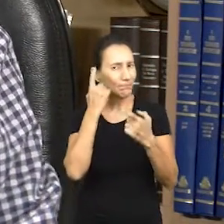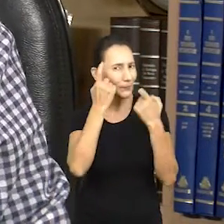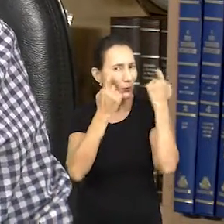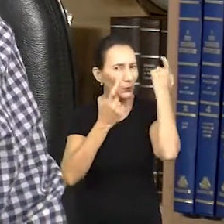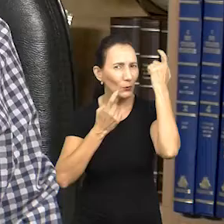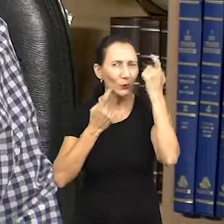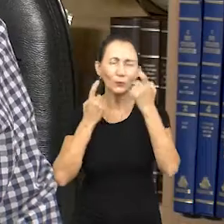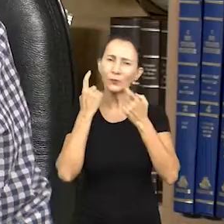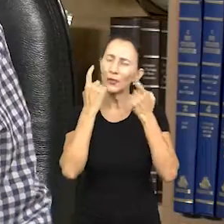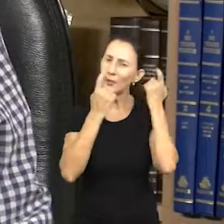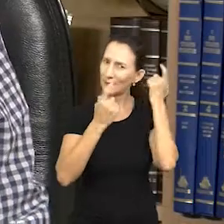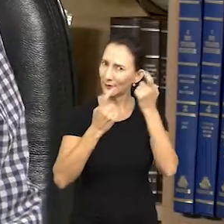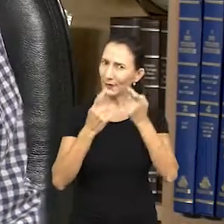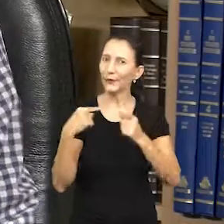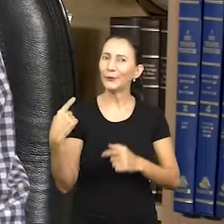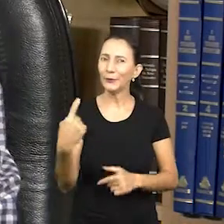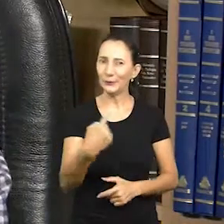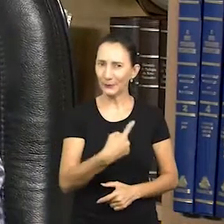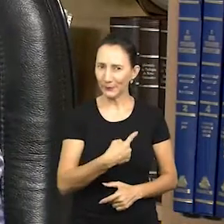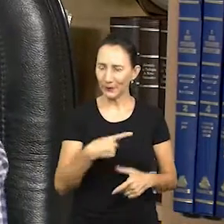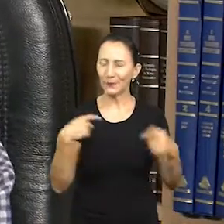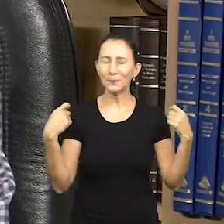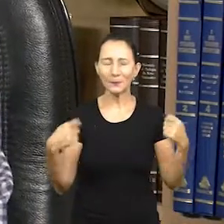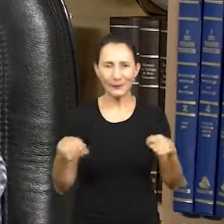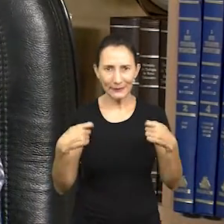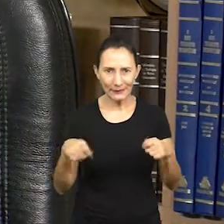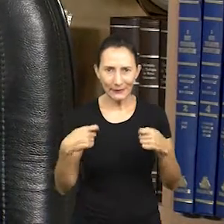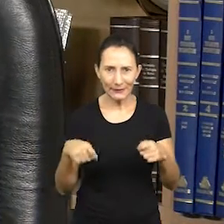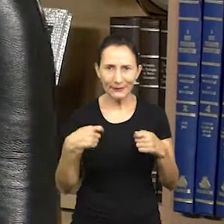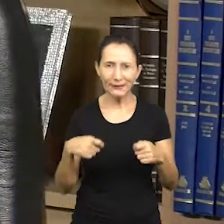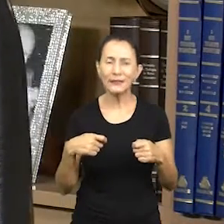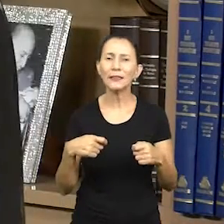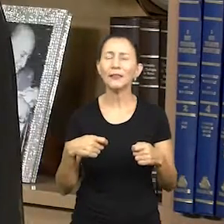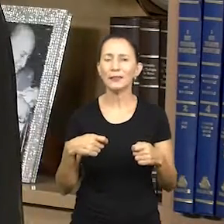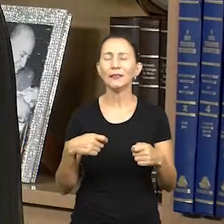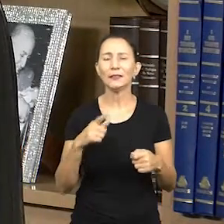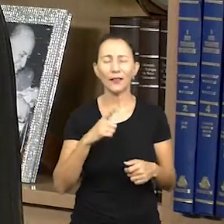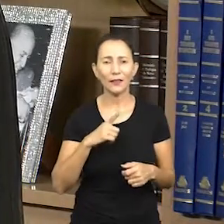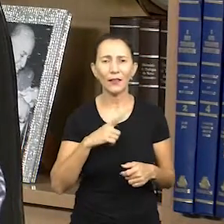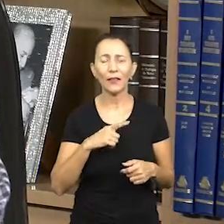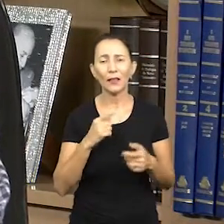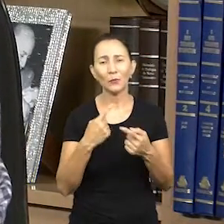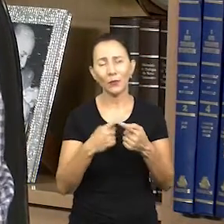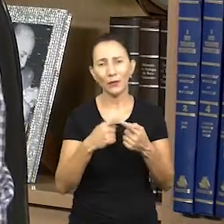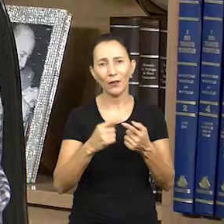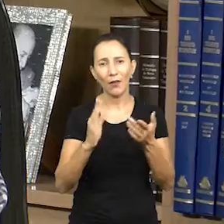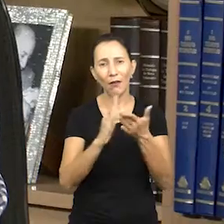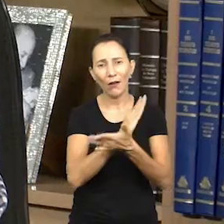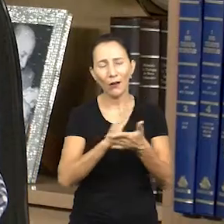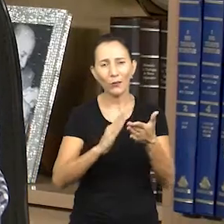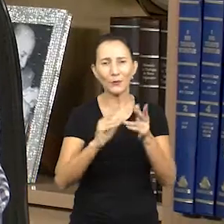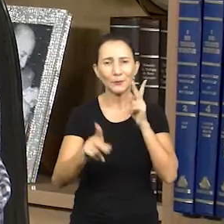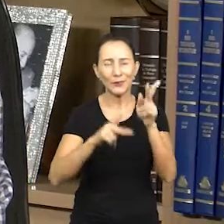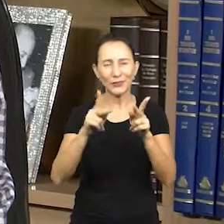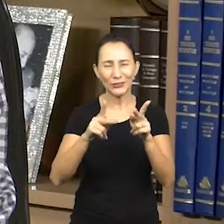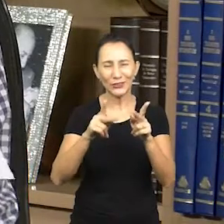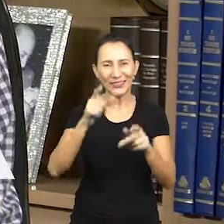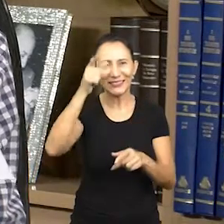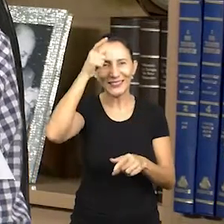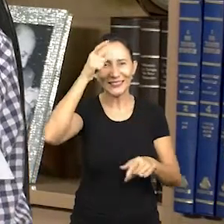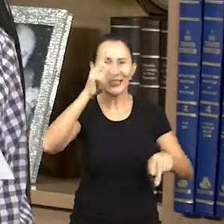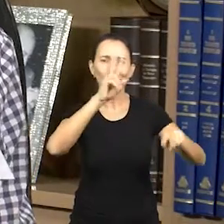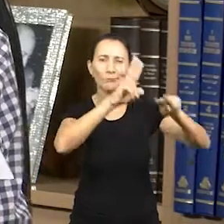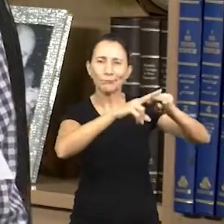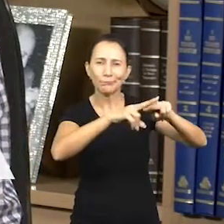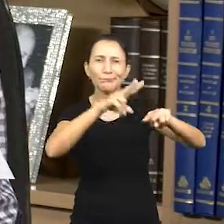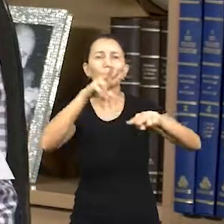preocupação que nós devemos ter com as pessoas aprisionadas por Satanás. Dia